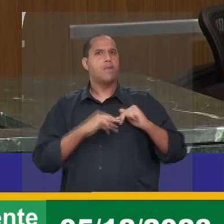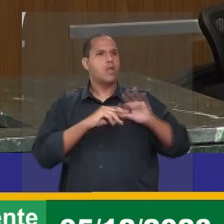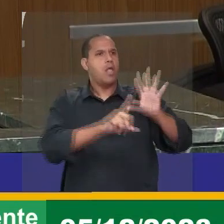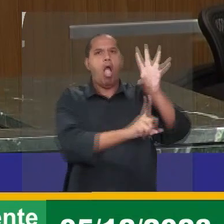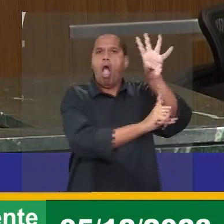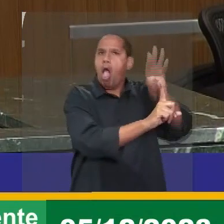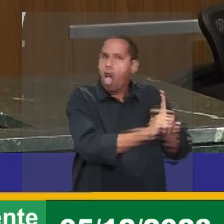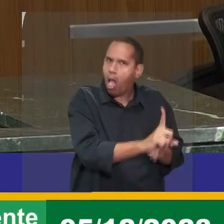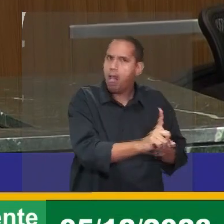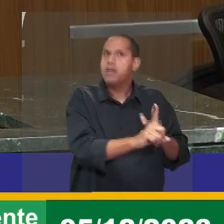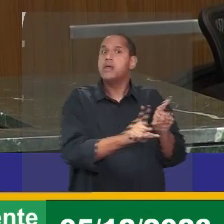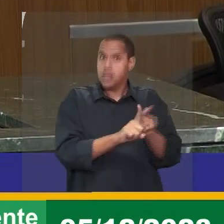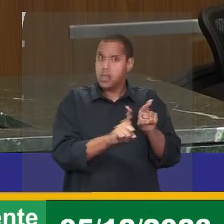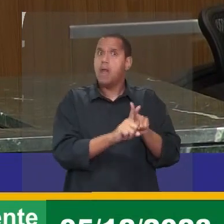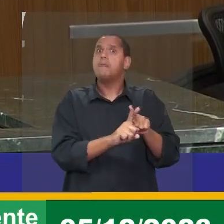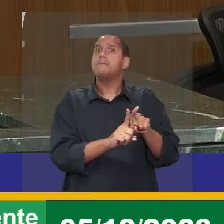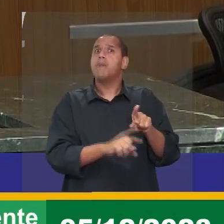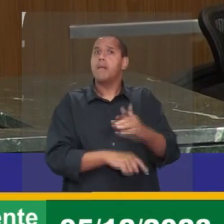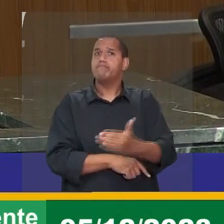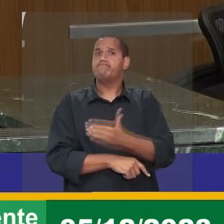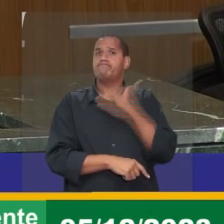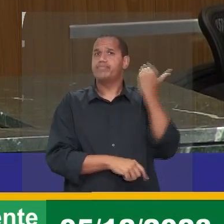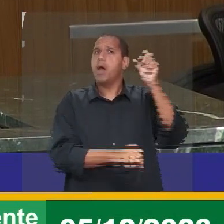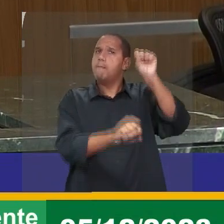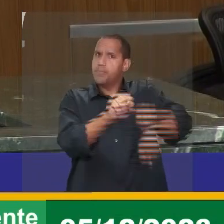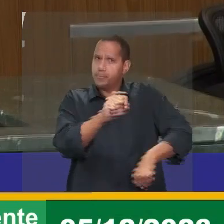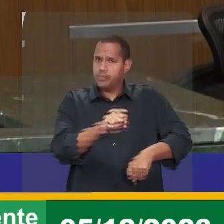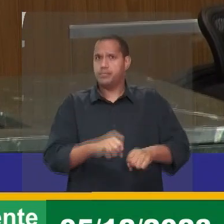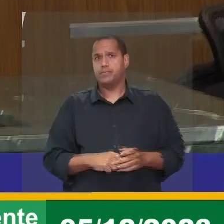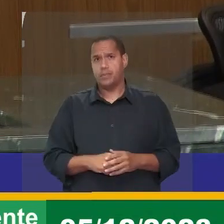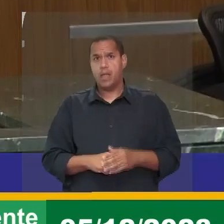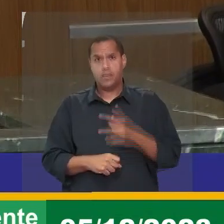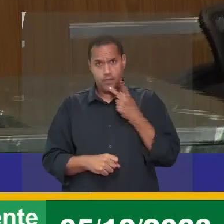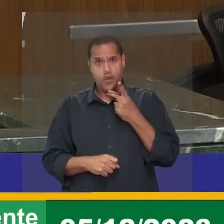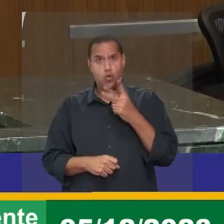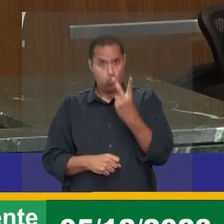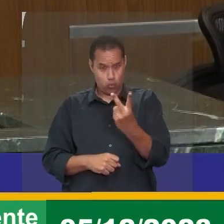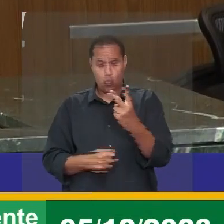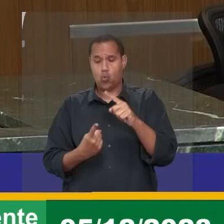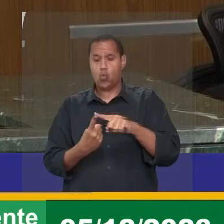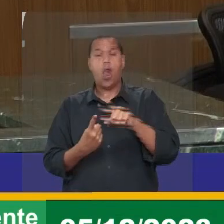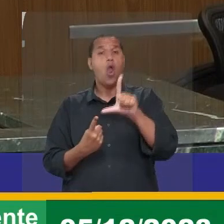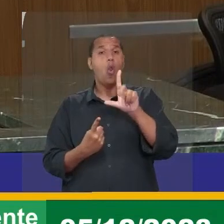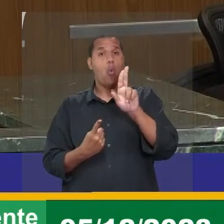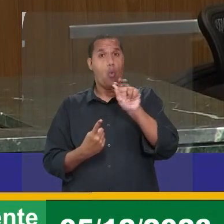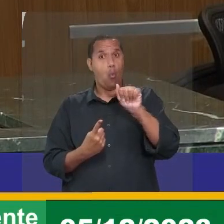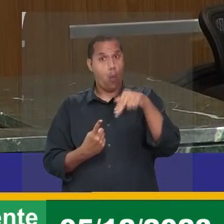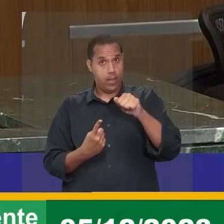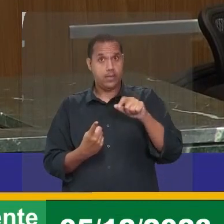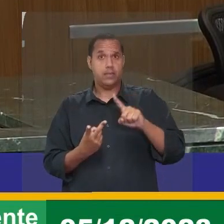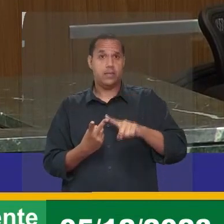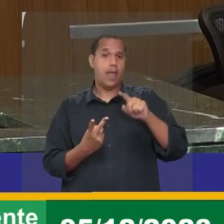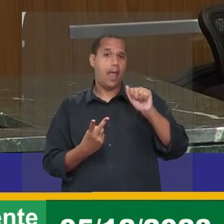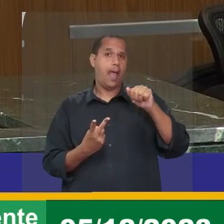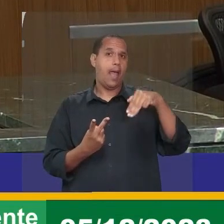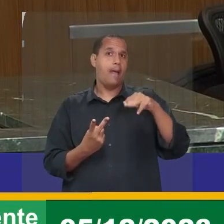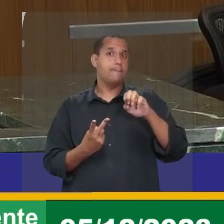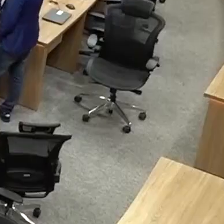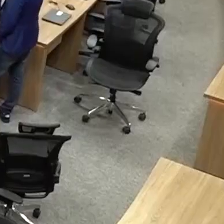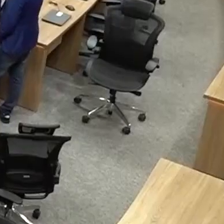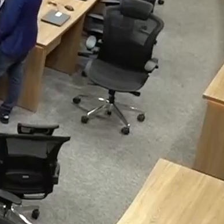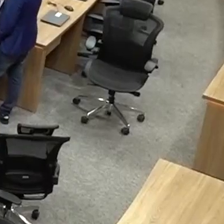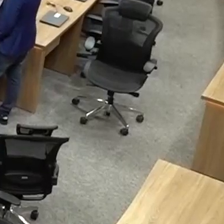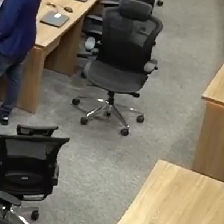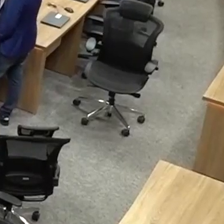subiu à tribuna durante o pequeno expediente para lamentar a morte da jovem Amélia Vitória. Após